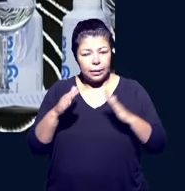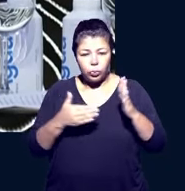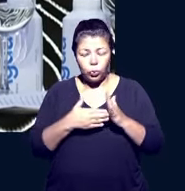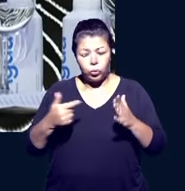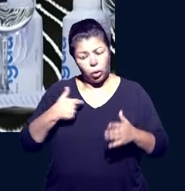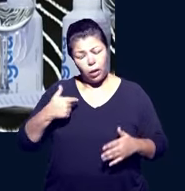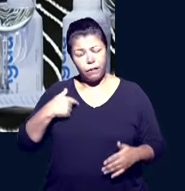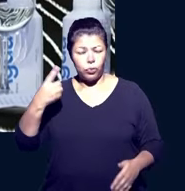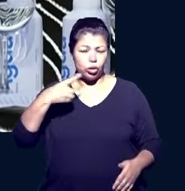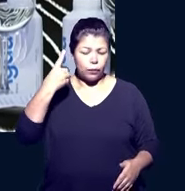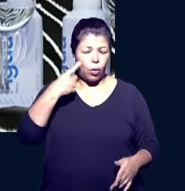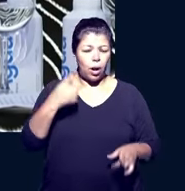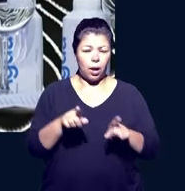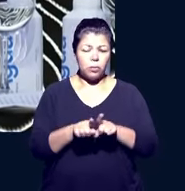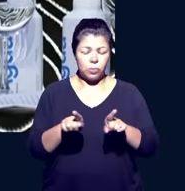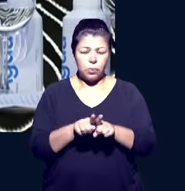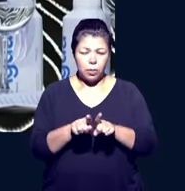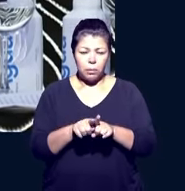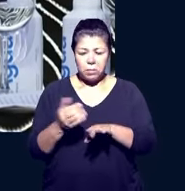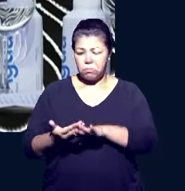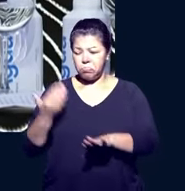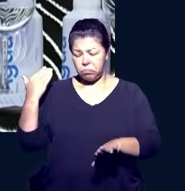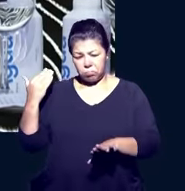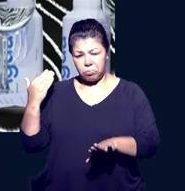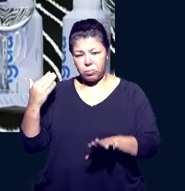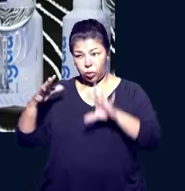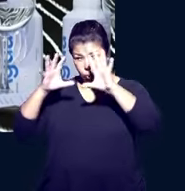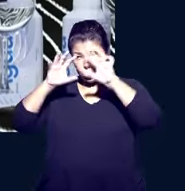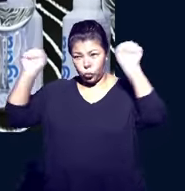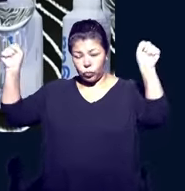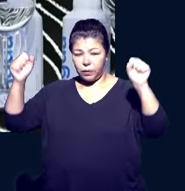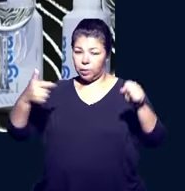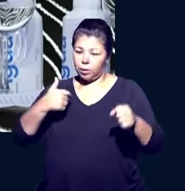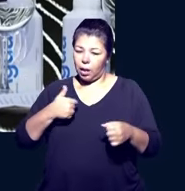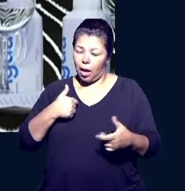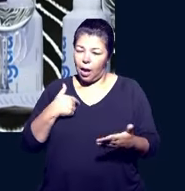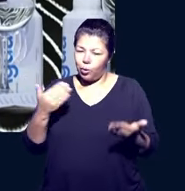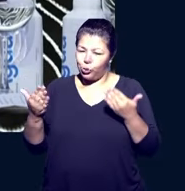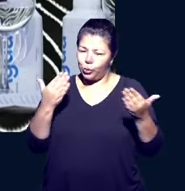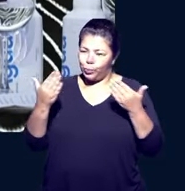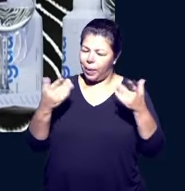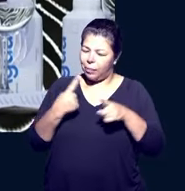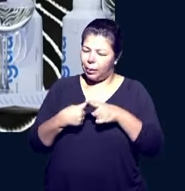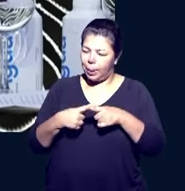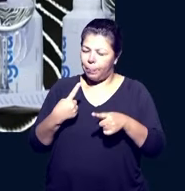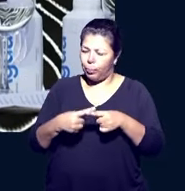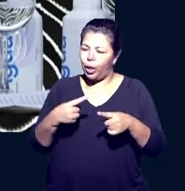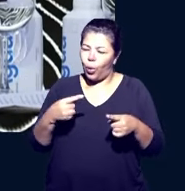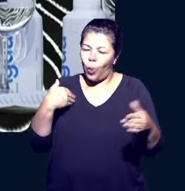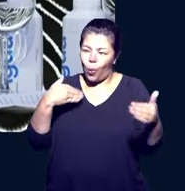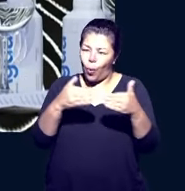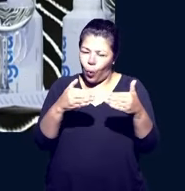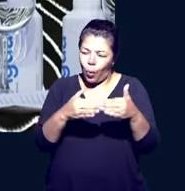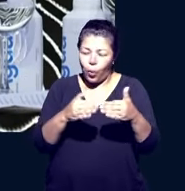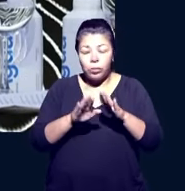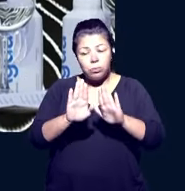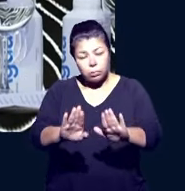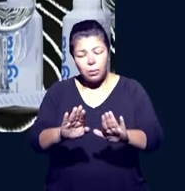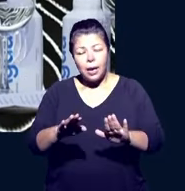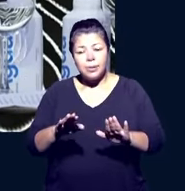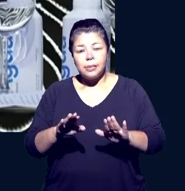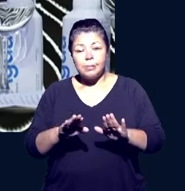eu mesmo fui advogado na época acho que o Supremo fez muito bem embora eu seja suspeito nesse caso particular Mas é só para dizer talvez a